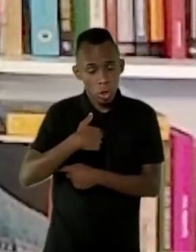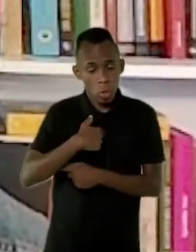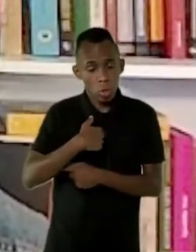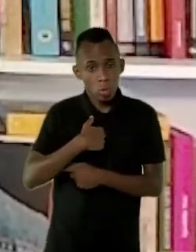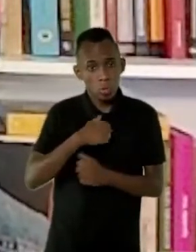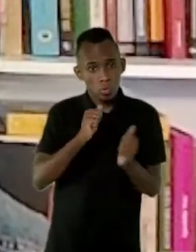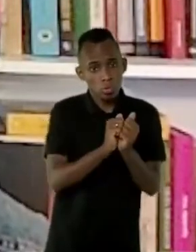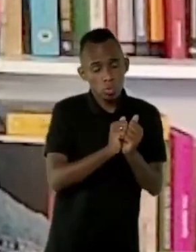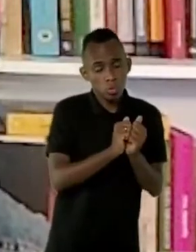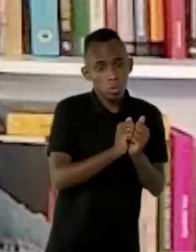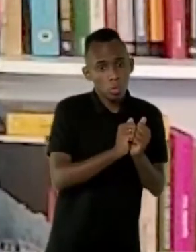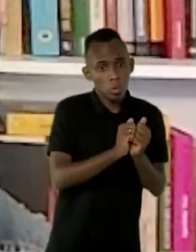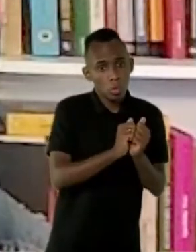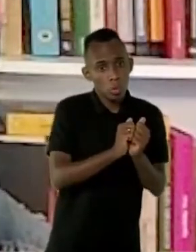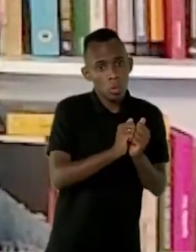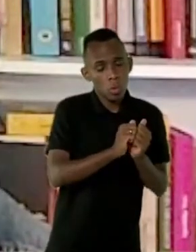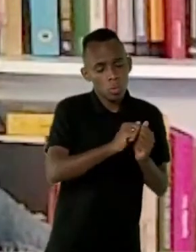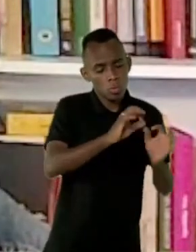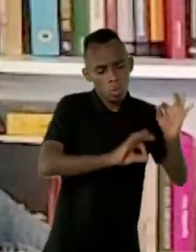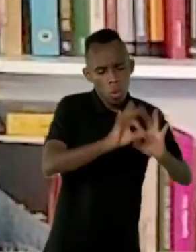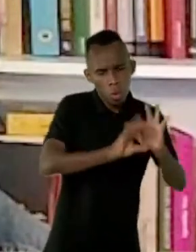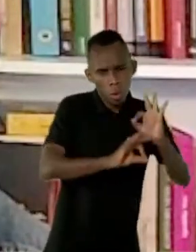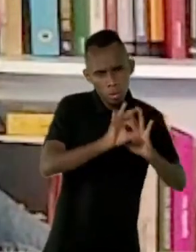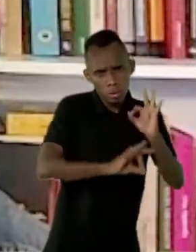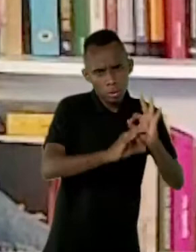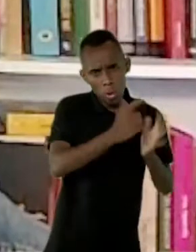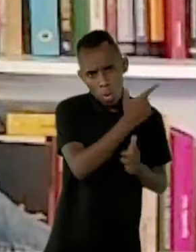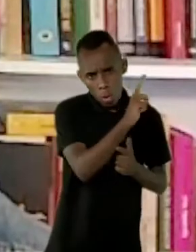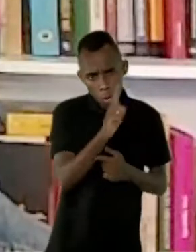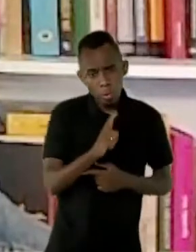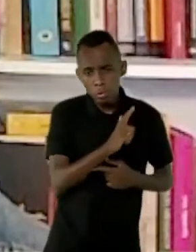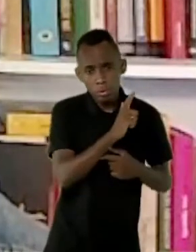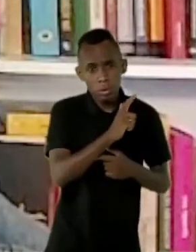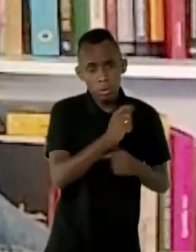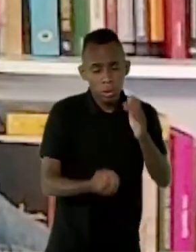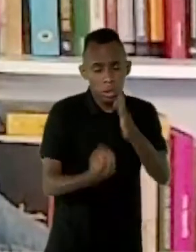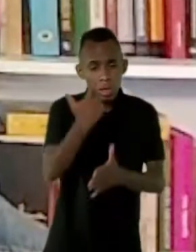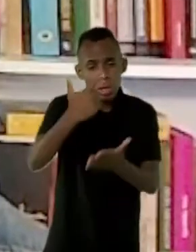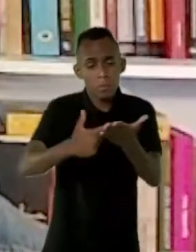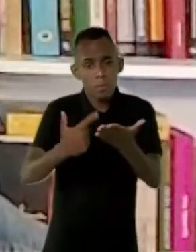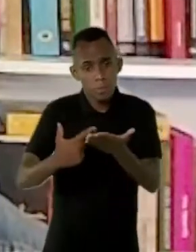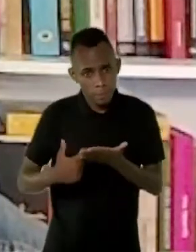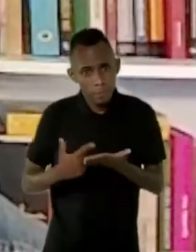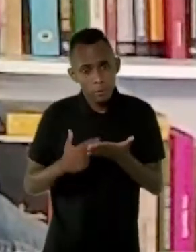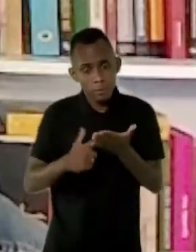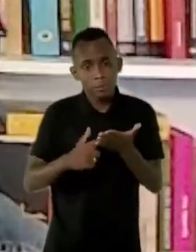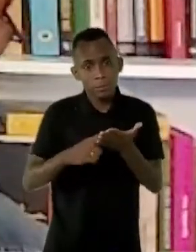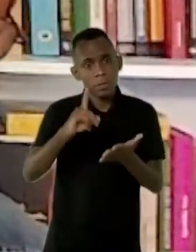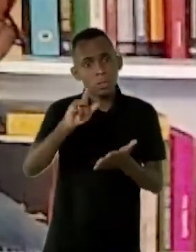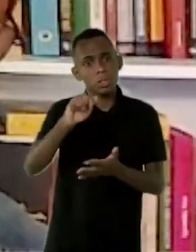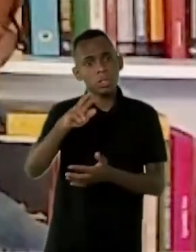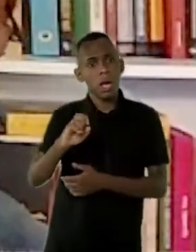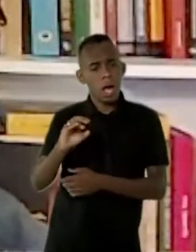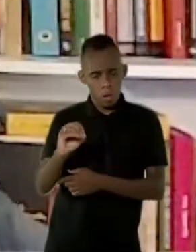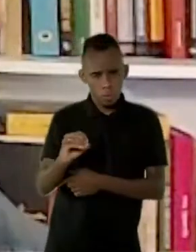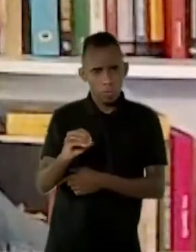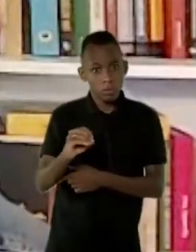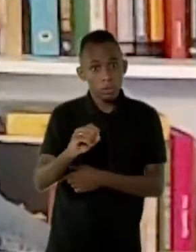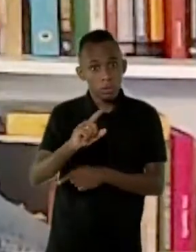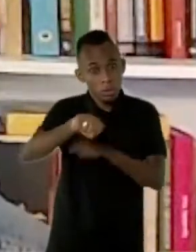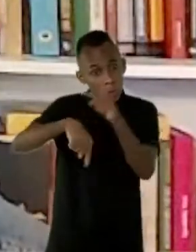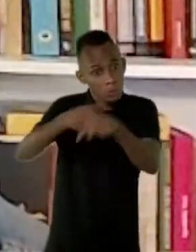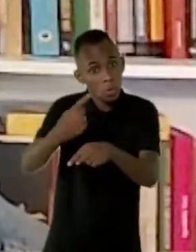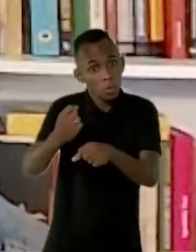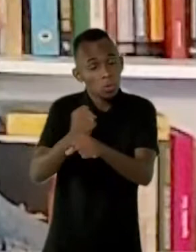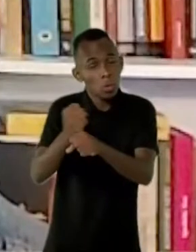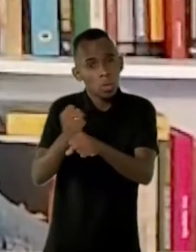de Despejo e, junto com César Editora, o livro Diário de Bitita, né? E em 2018 eu publiquei